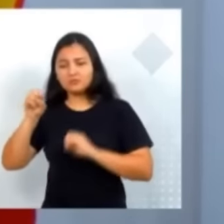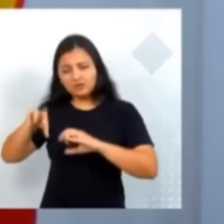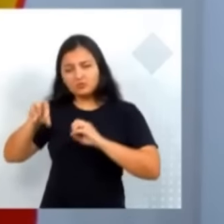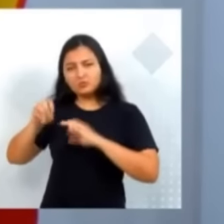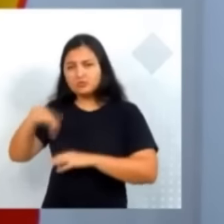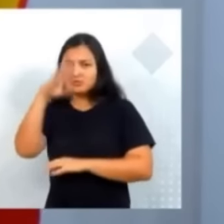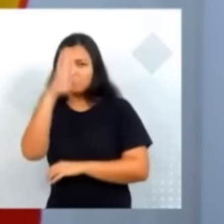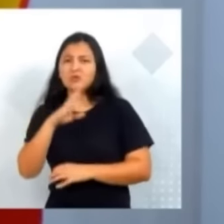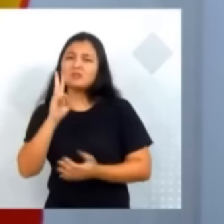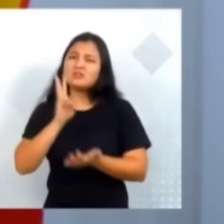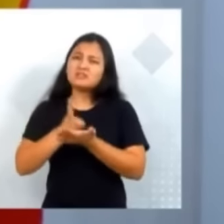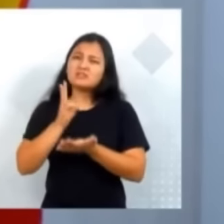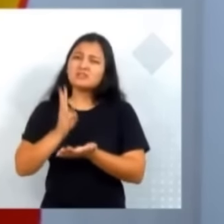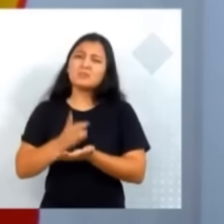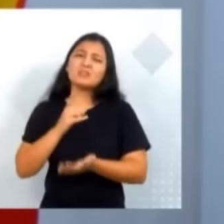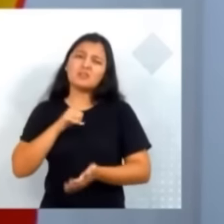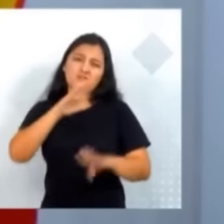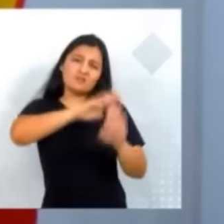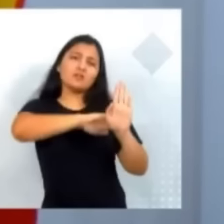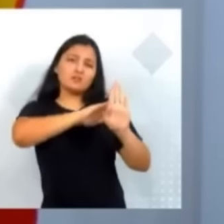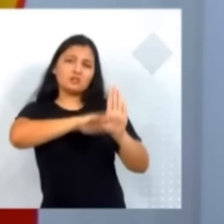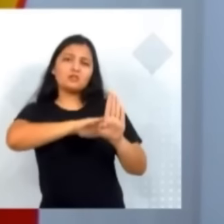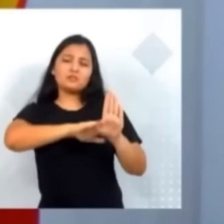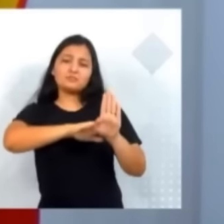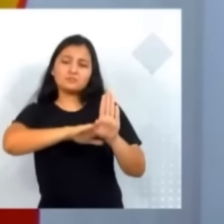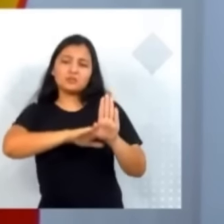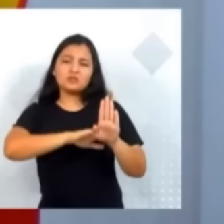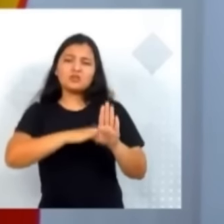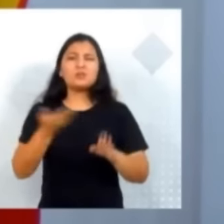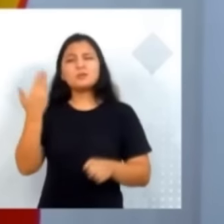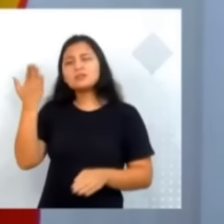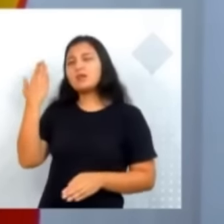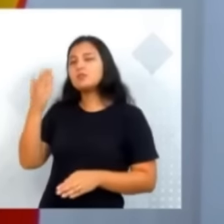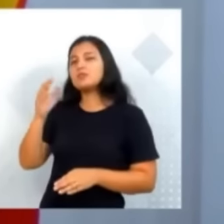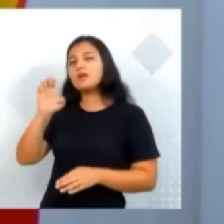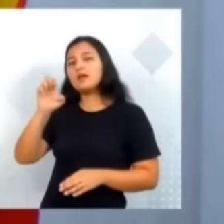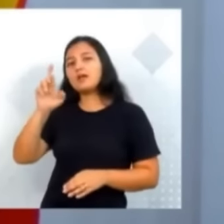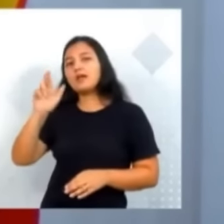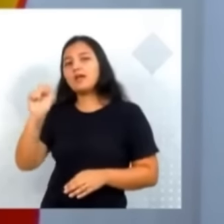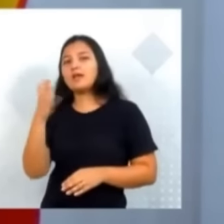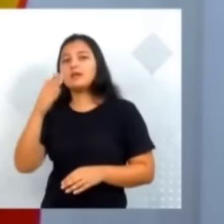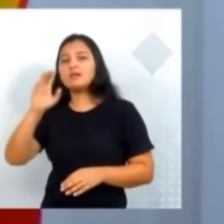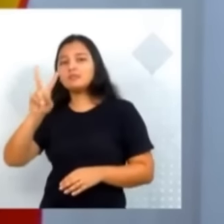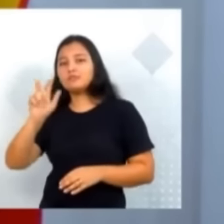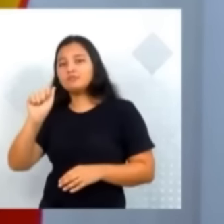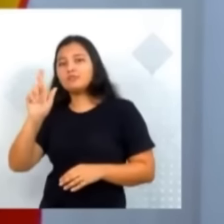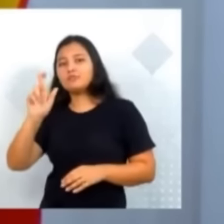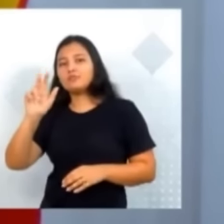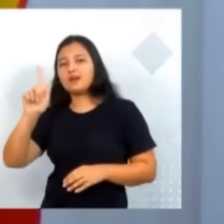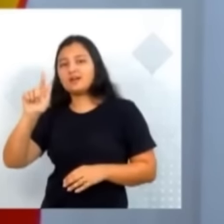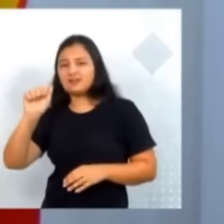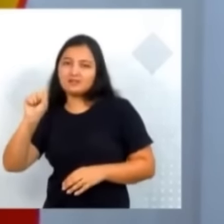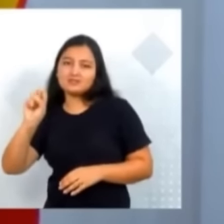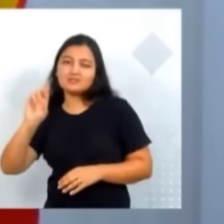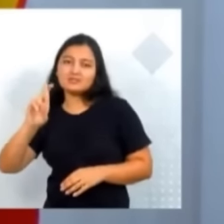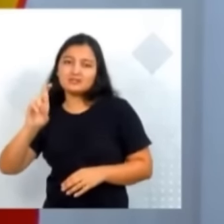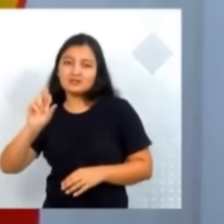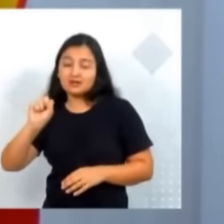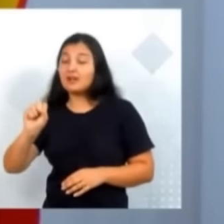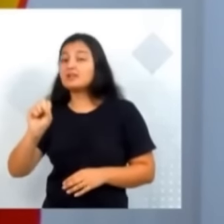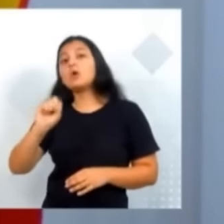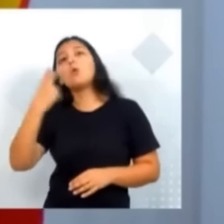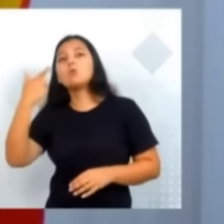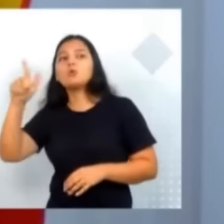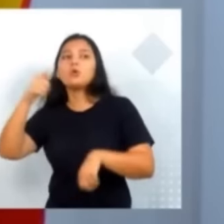Brasil sempre foi ideologizada, fosse na era Vargas ou em qualquer outro momento. O filósofo marxista